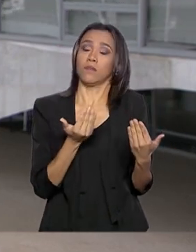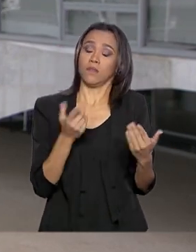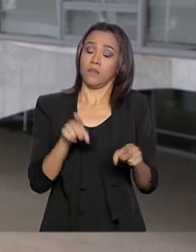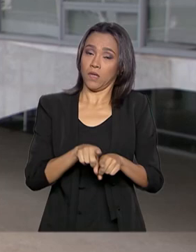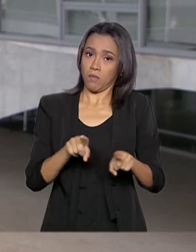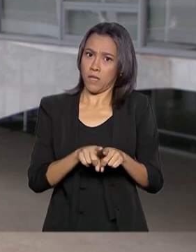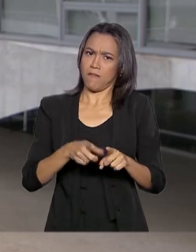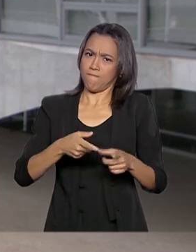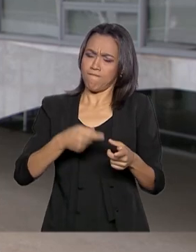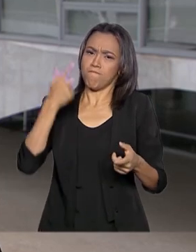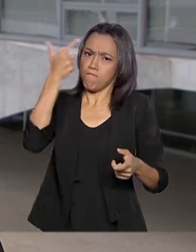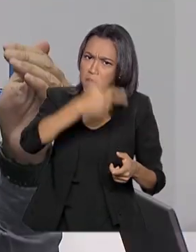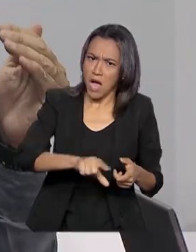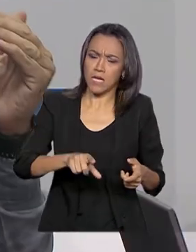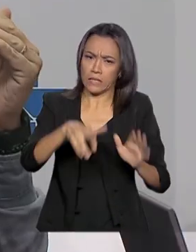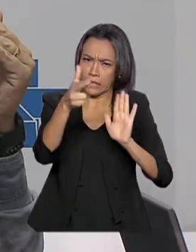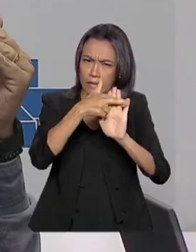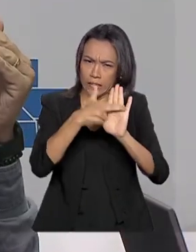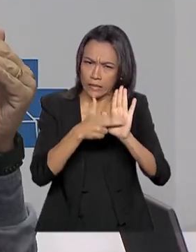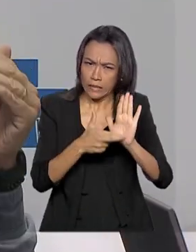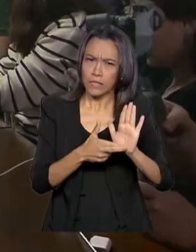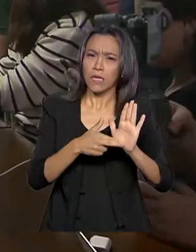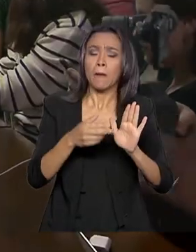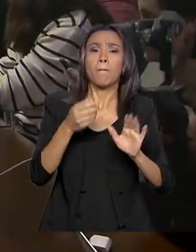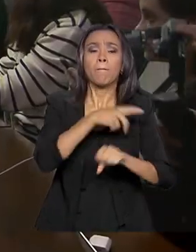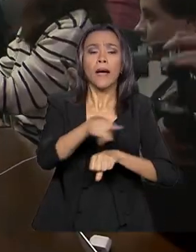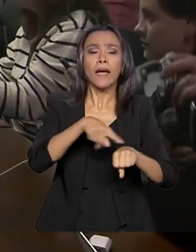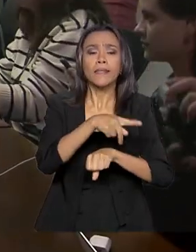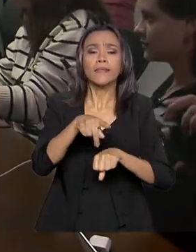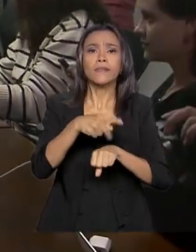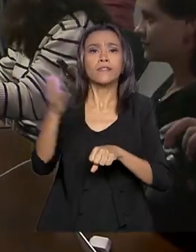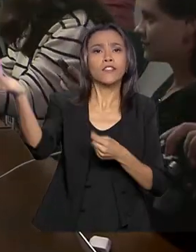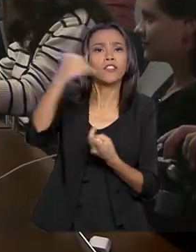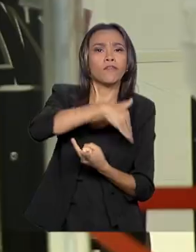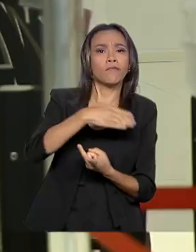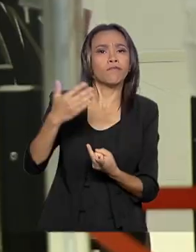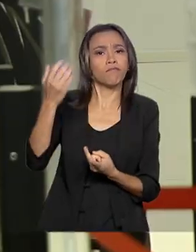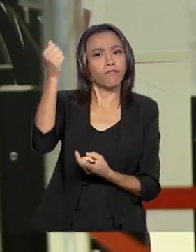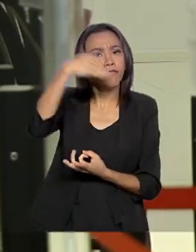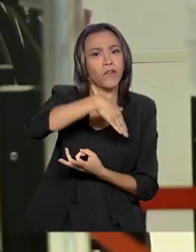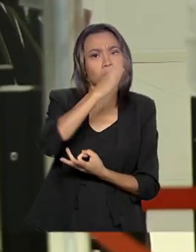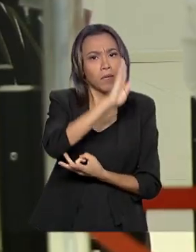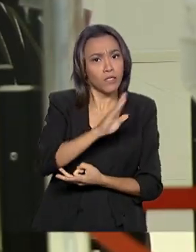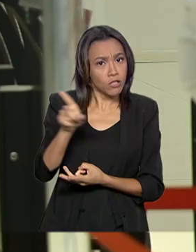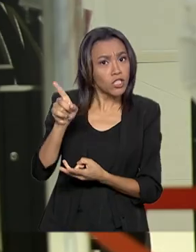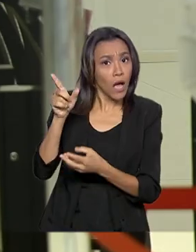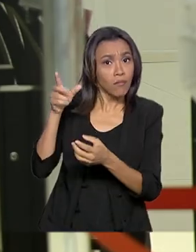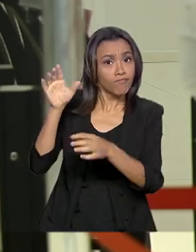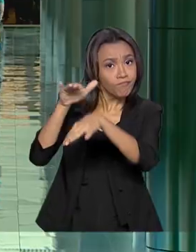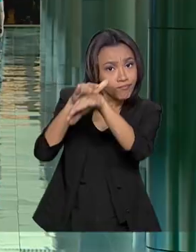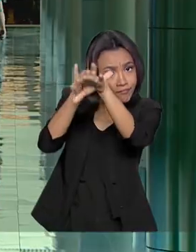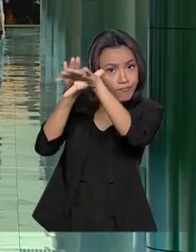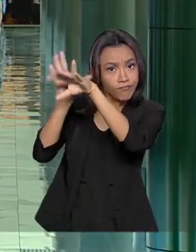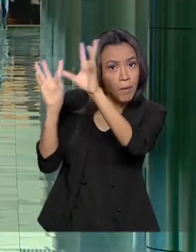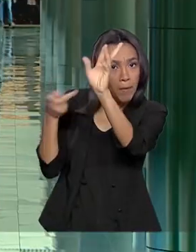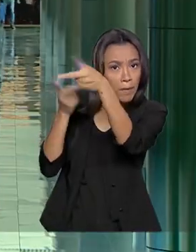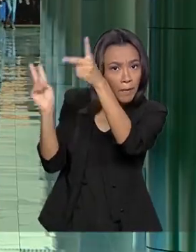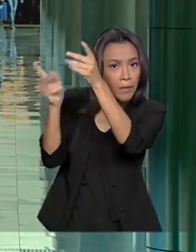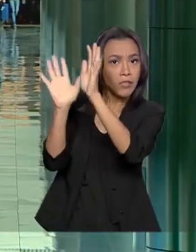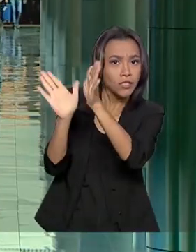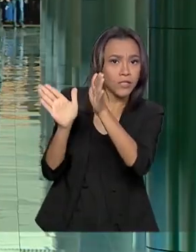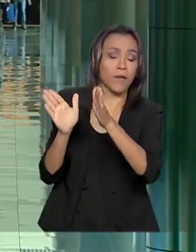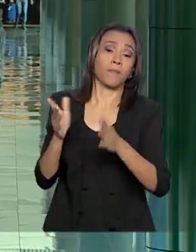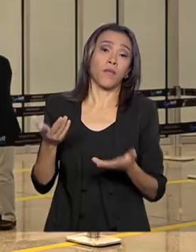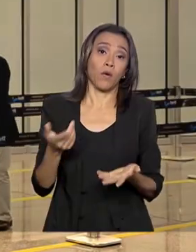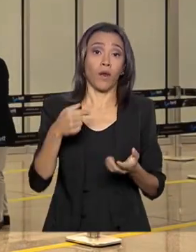monitoramento dos voos vindos dos países que já tiveram casos confirmados da doença. Portanto, agora, ter viajado pela